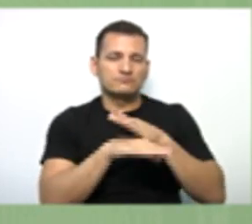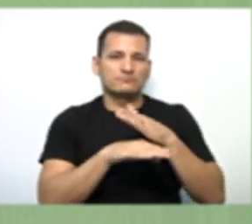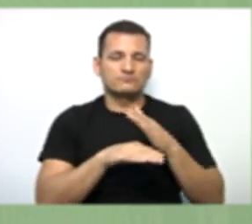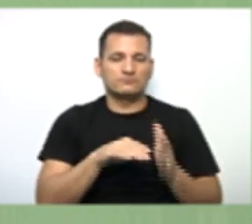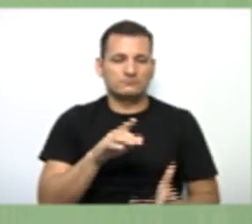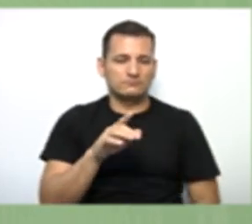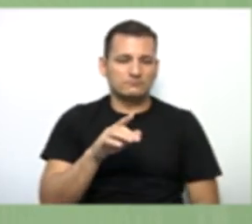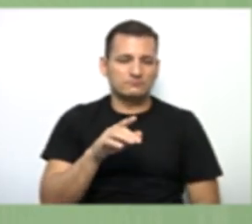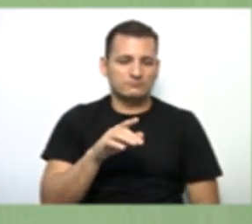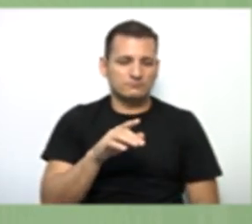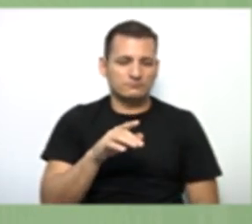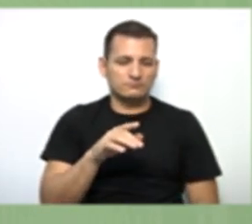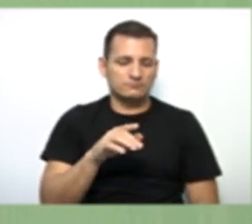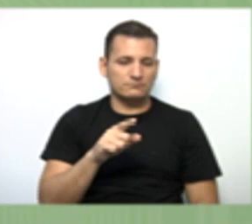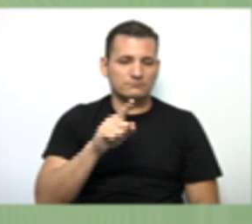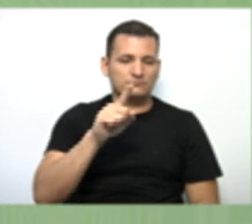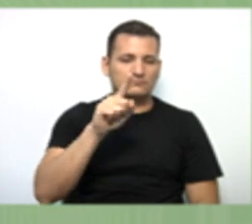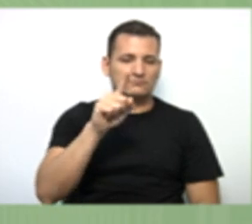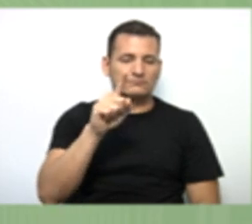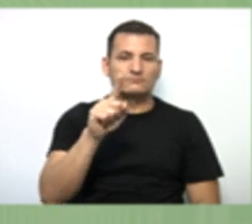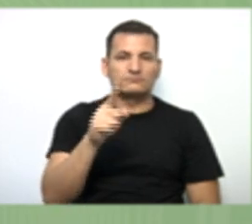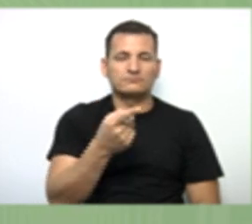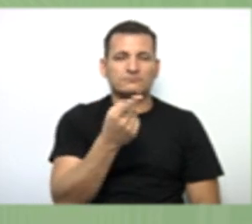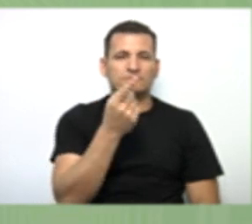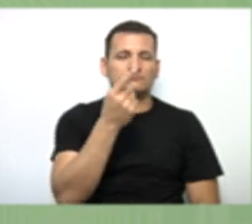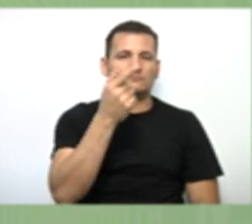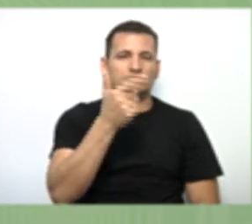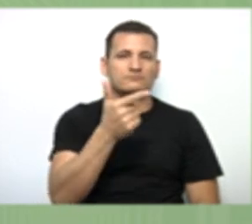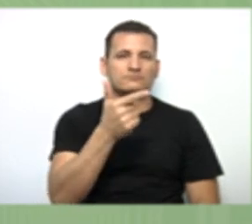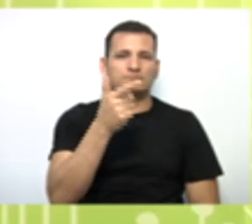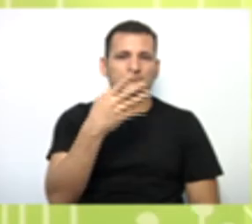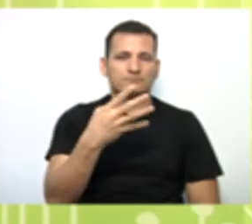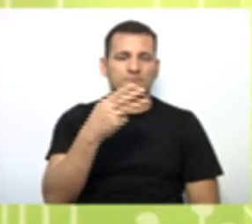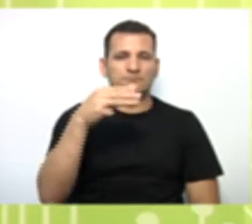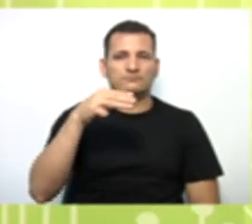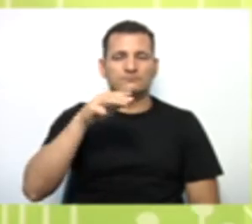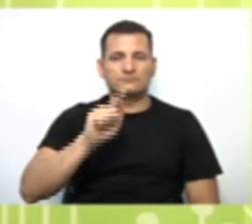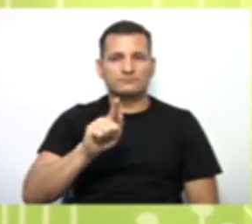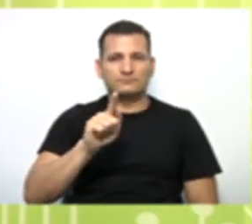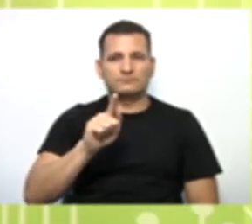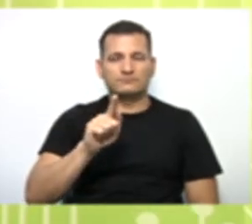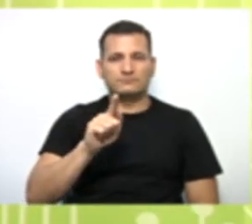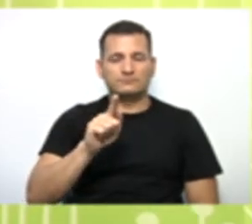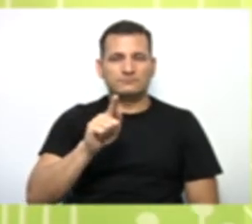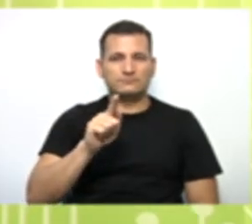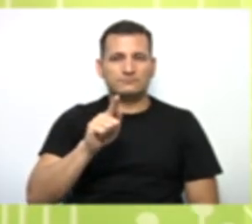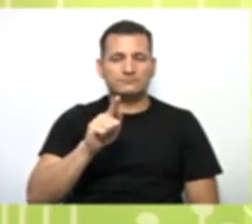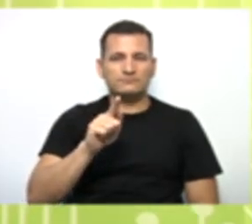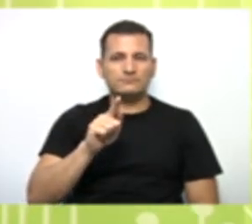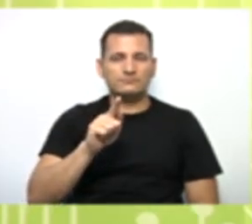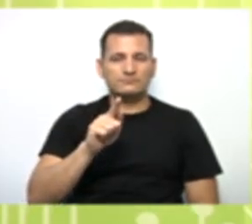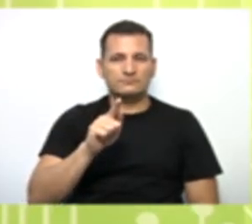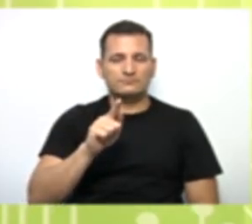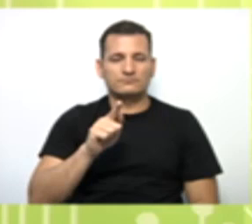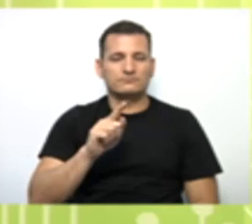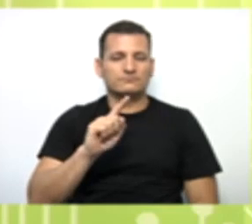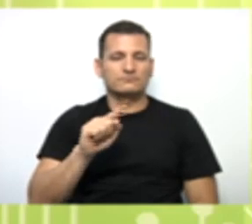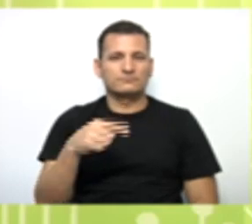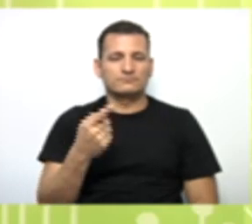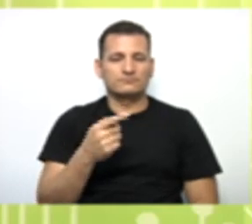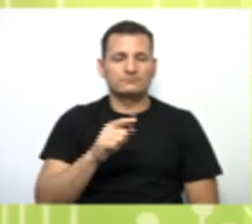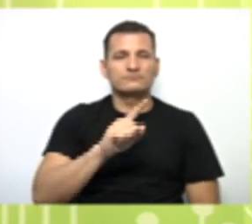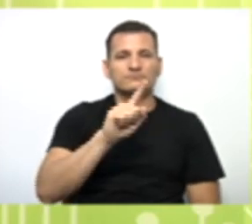1024, tem que escrever de legal, né? 1024 megabytes, que depois tem que ser, 1024 megabytes tem que ser, na